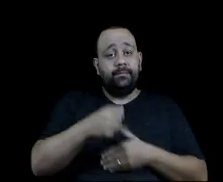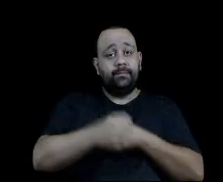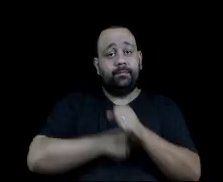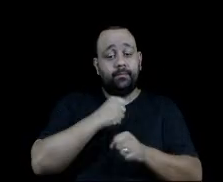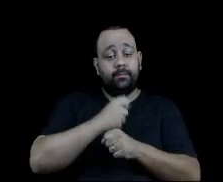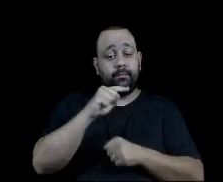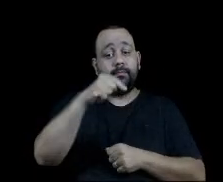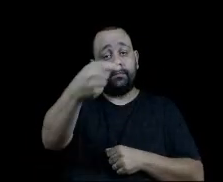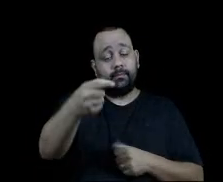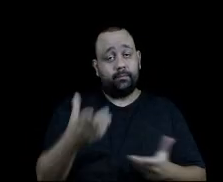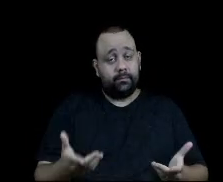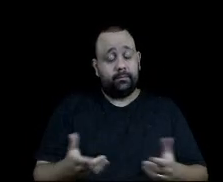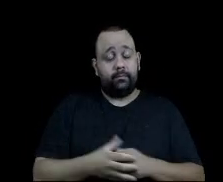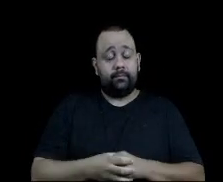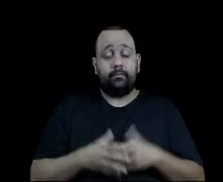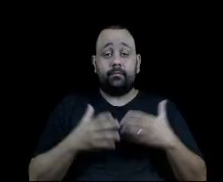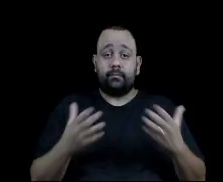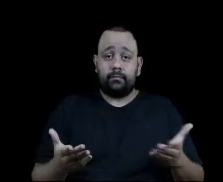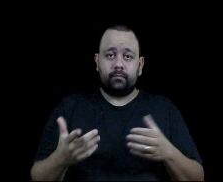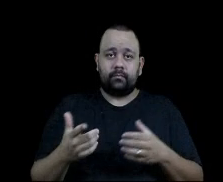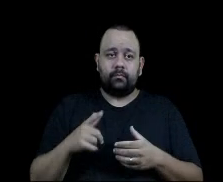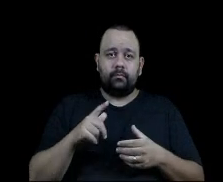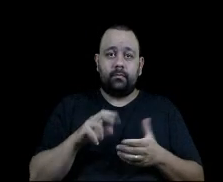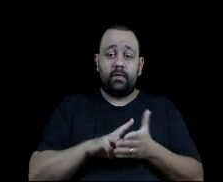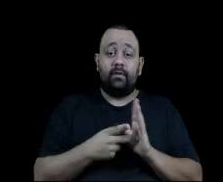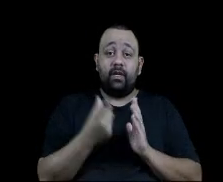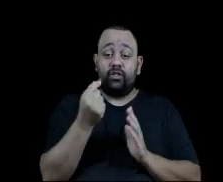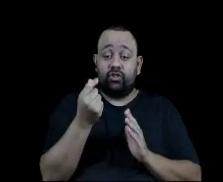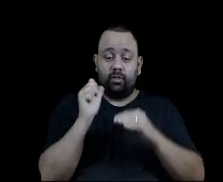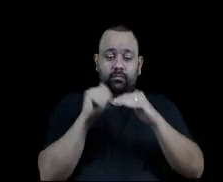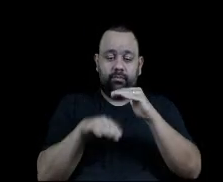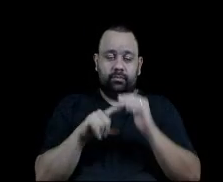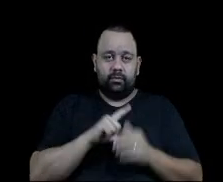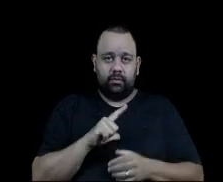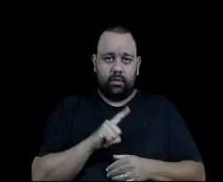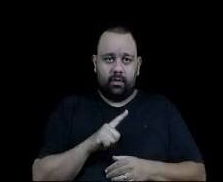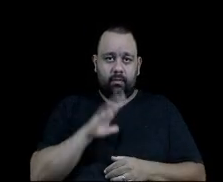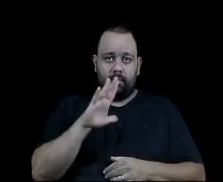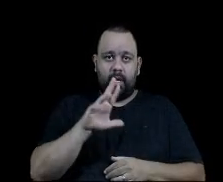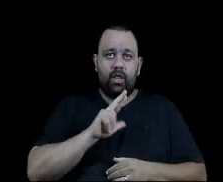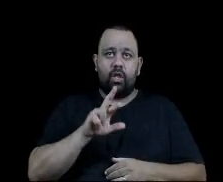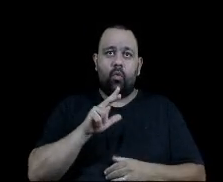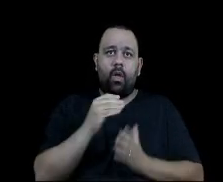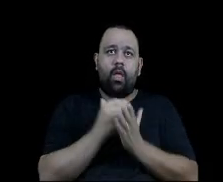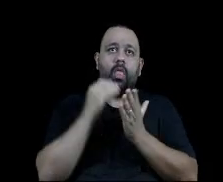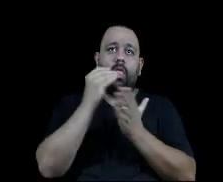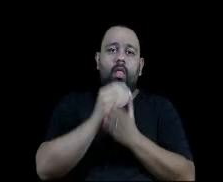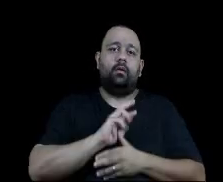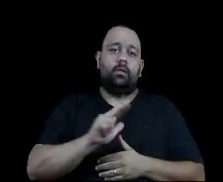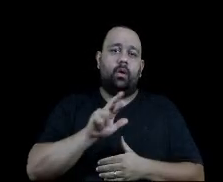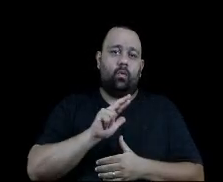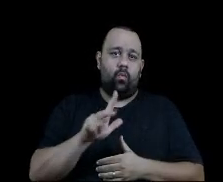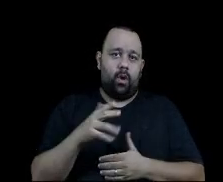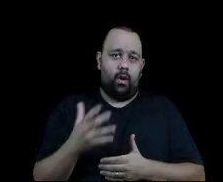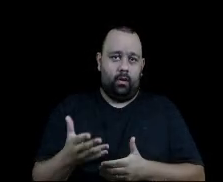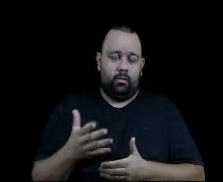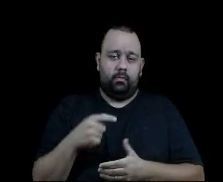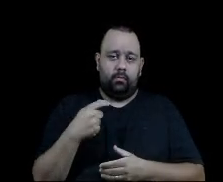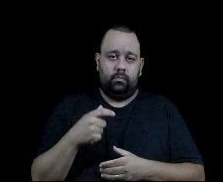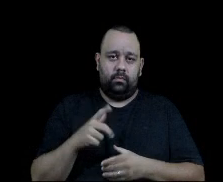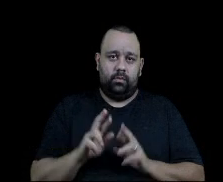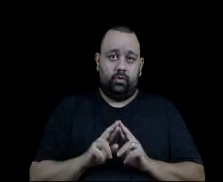já sabe que vai ter que pagar no ano posterior, né? Então, isso é só o dinheiro em caixa, mas não é o